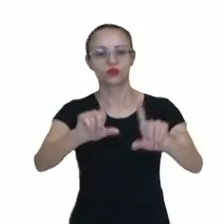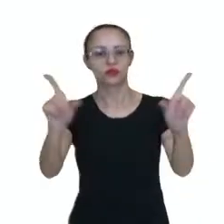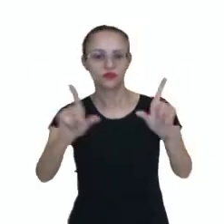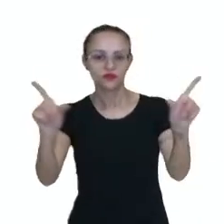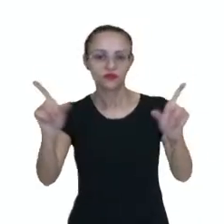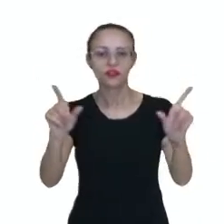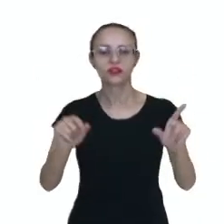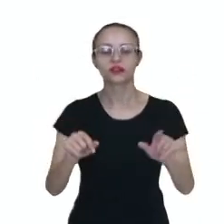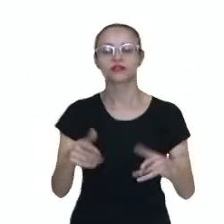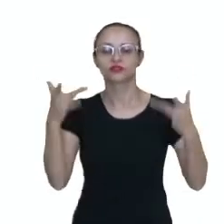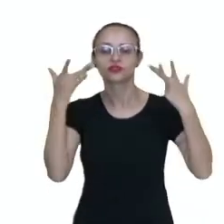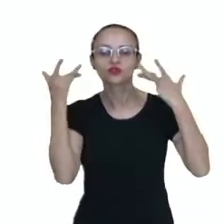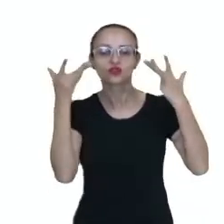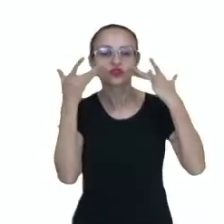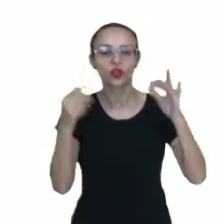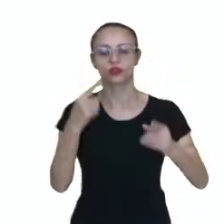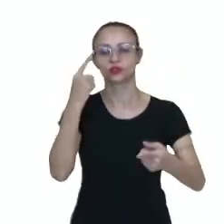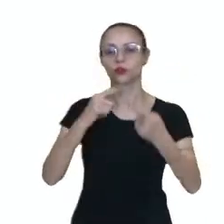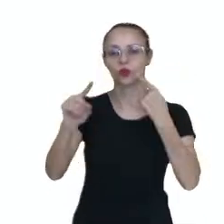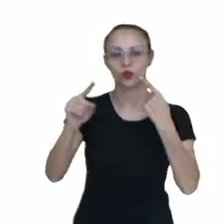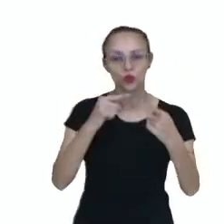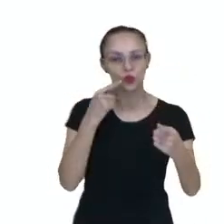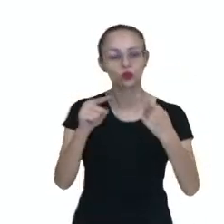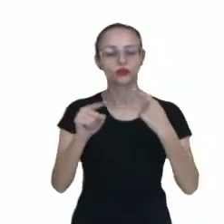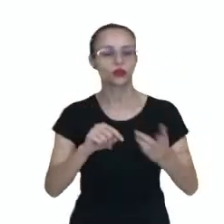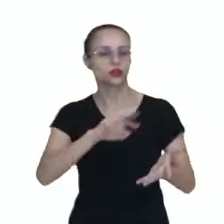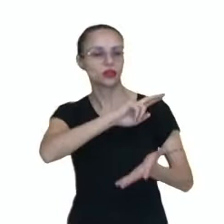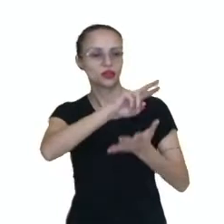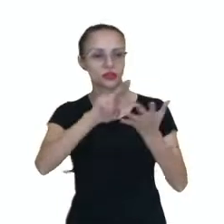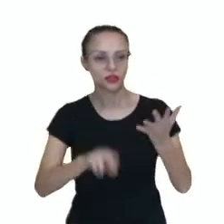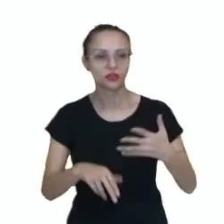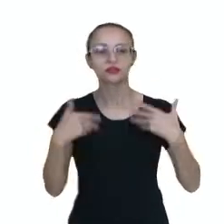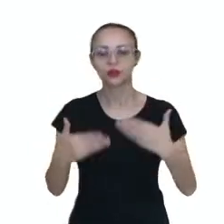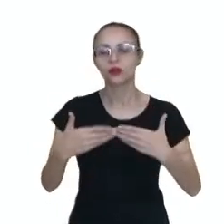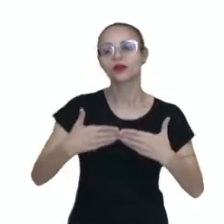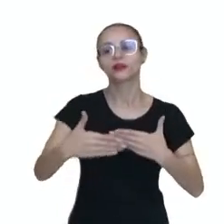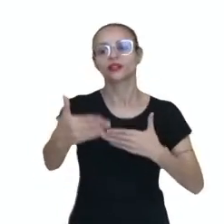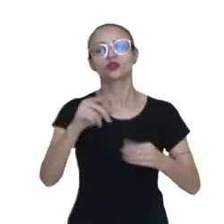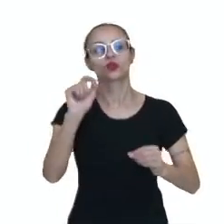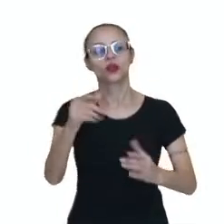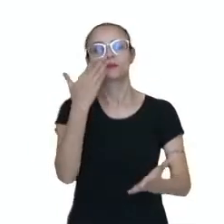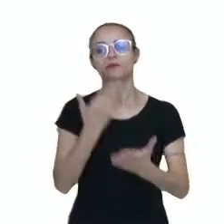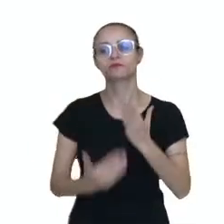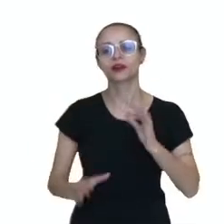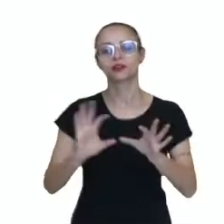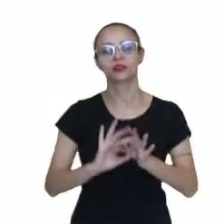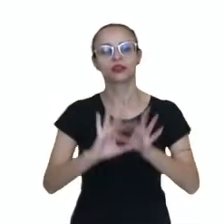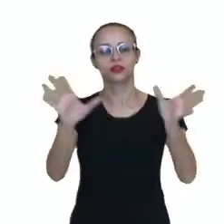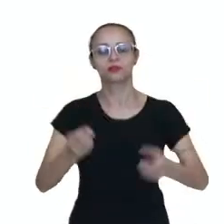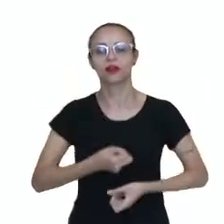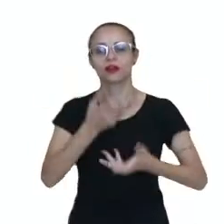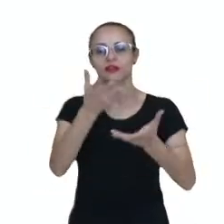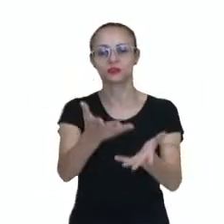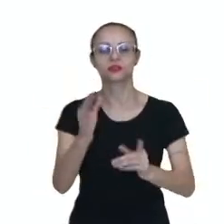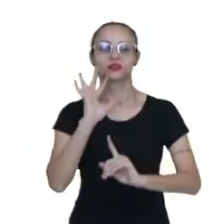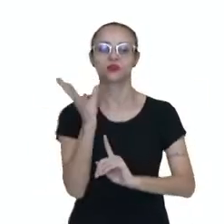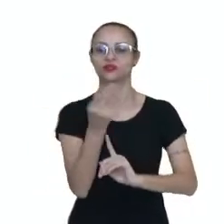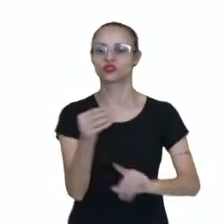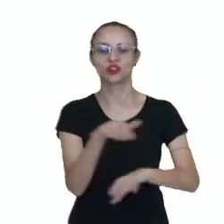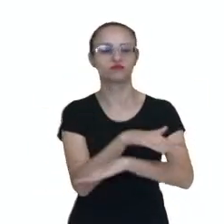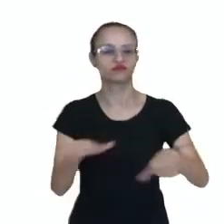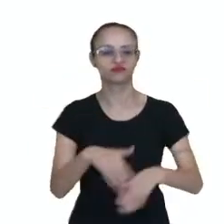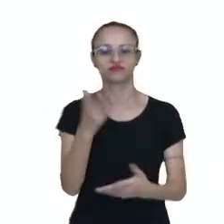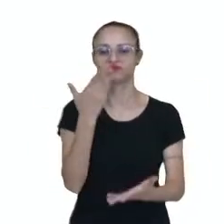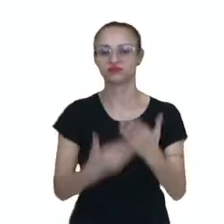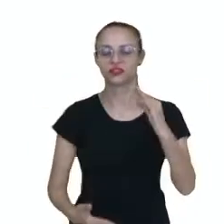TV, peças de teatro, música, etc. Então, a partir daí, você perde a liberdade de manifestação artística e